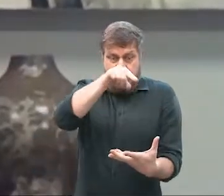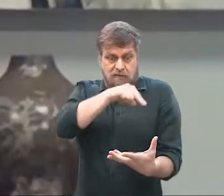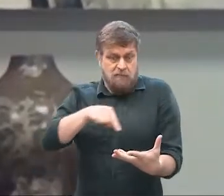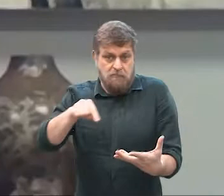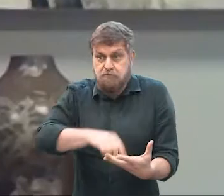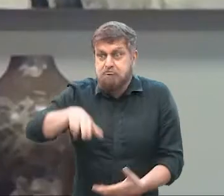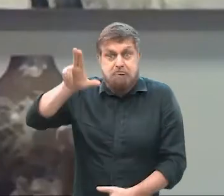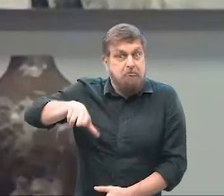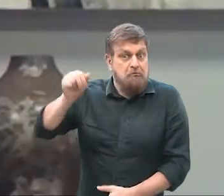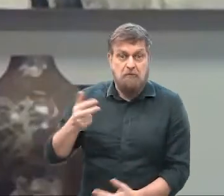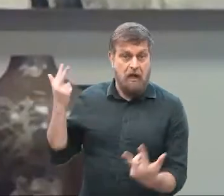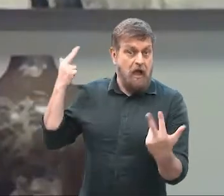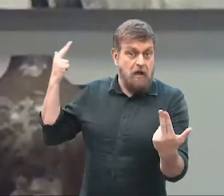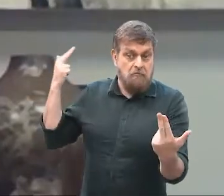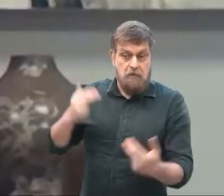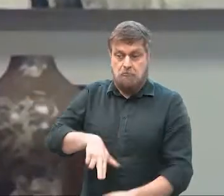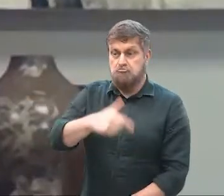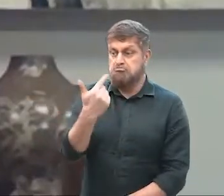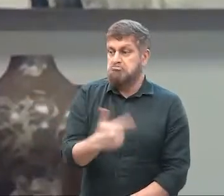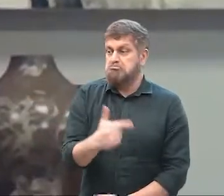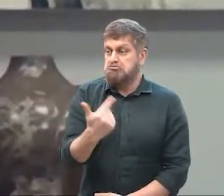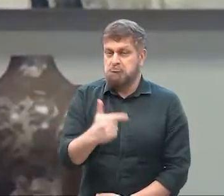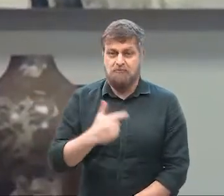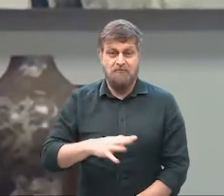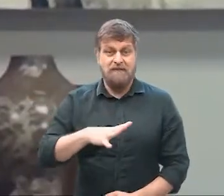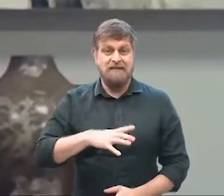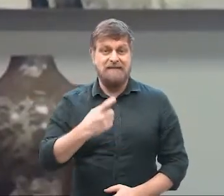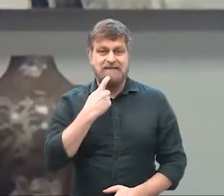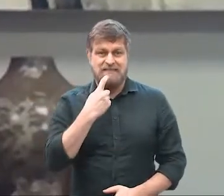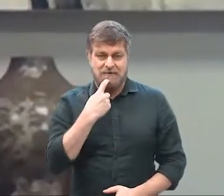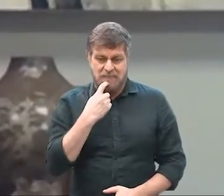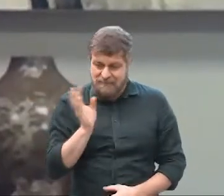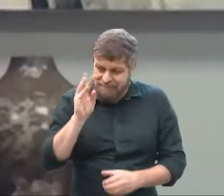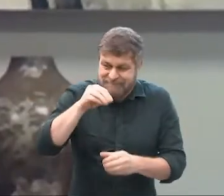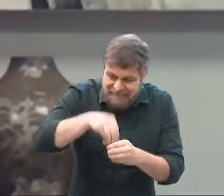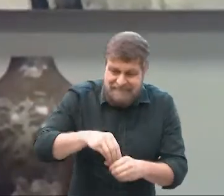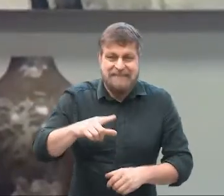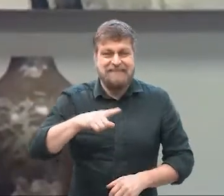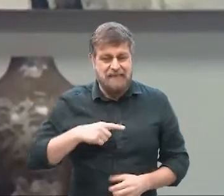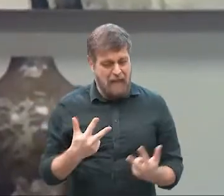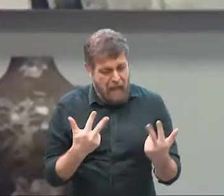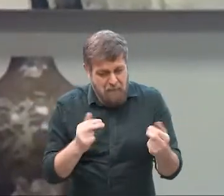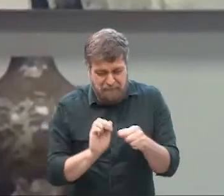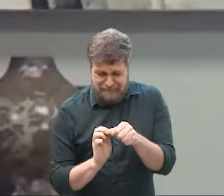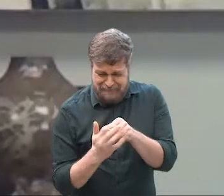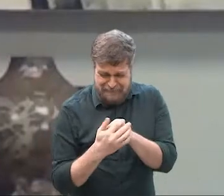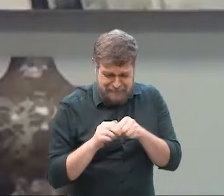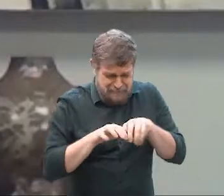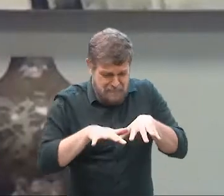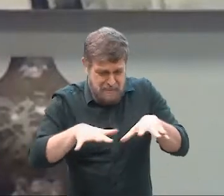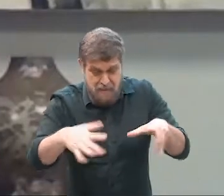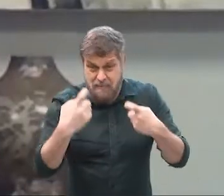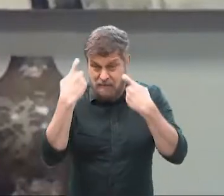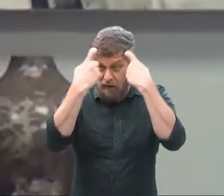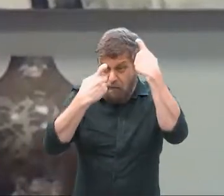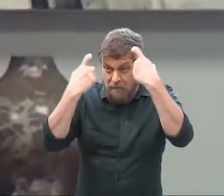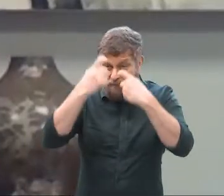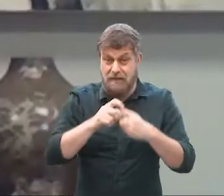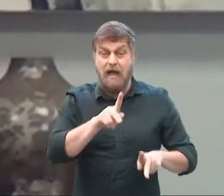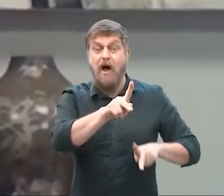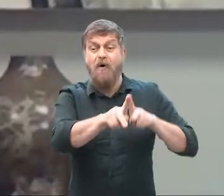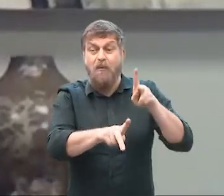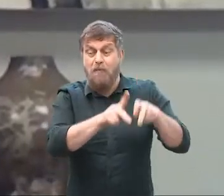momento, Campinas está mergulhada também nessa pandemia, preocupada com a saúde do